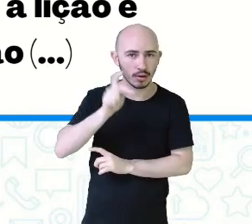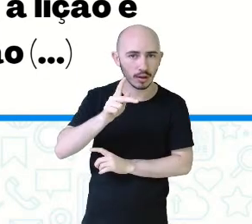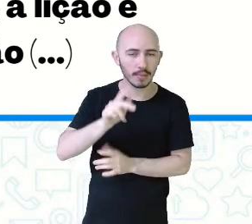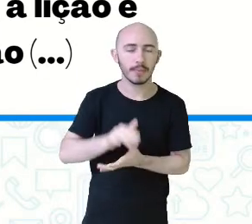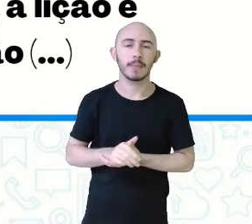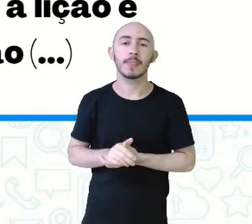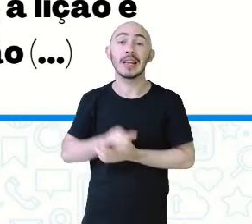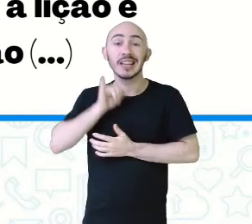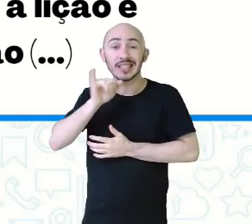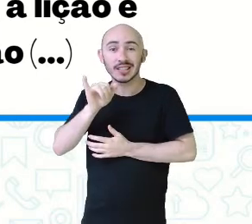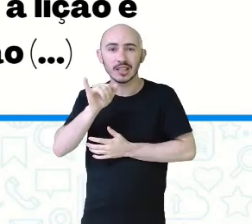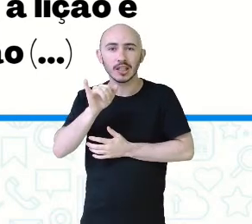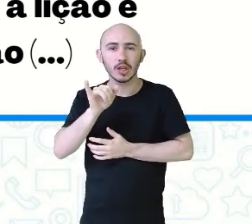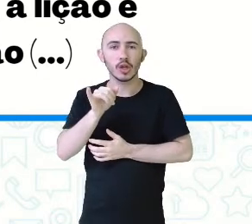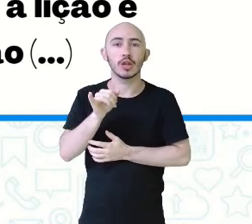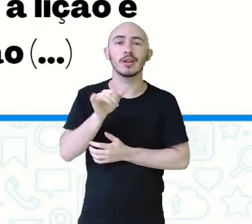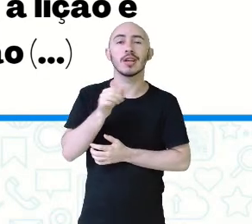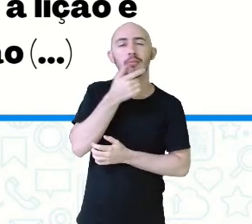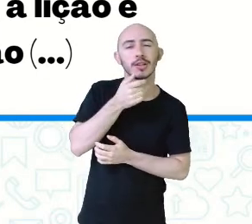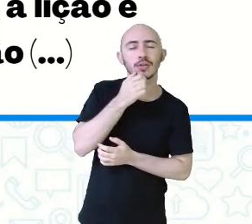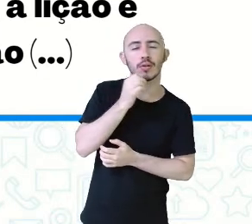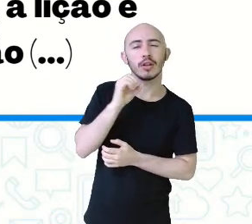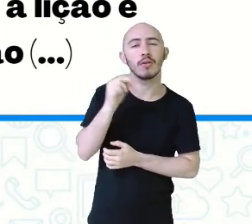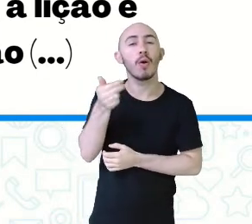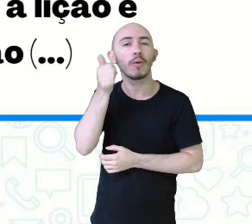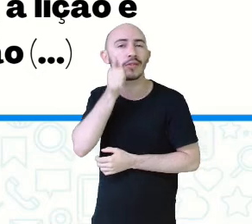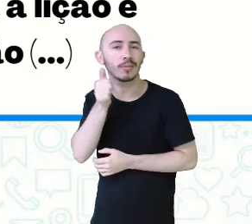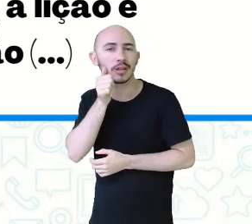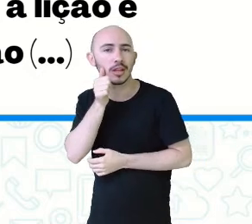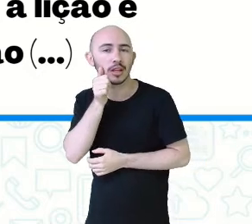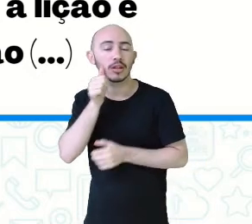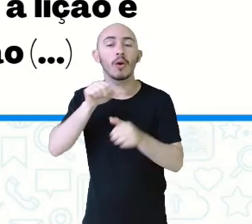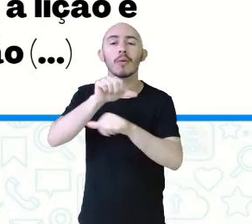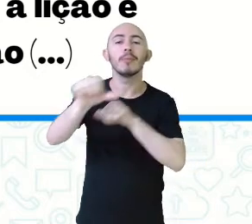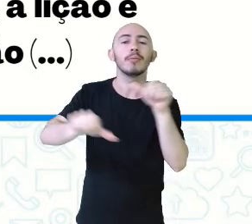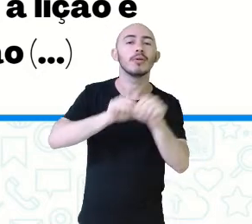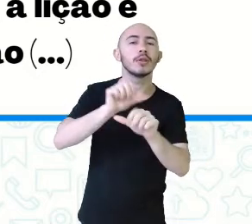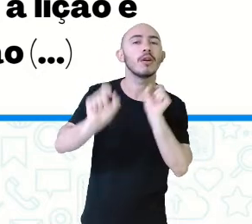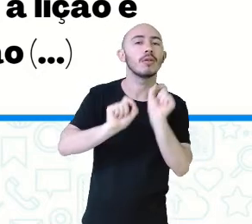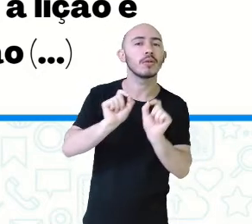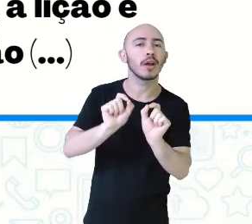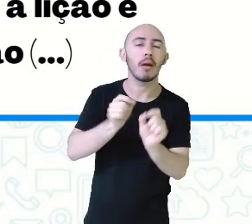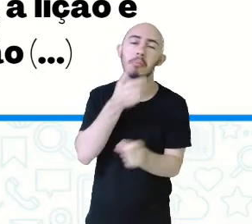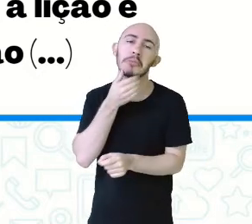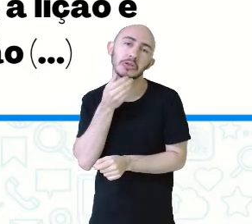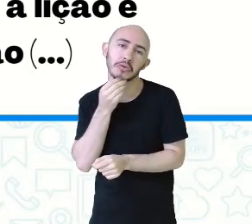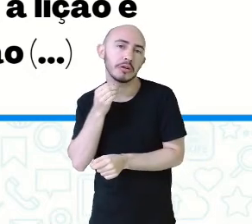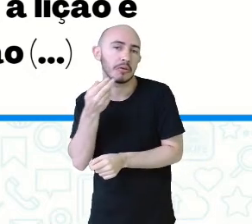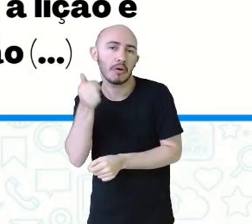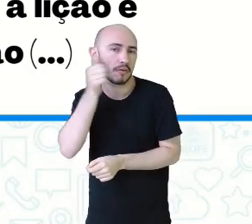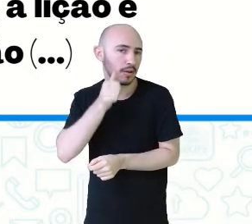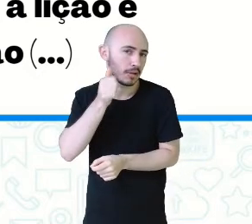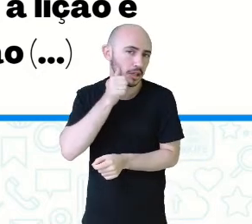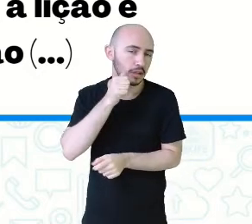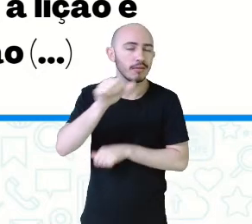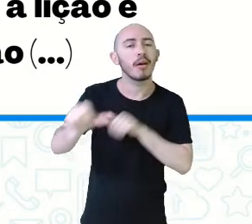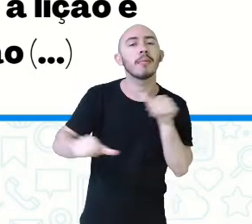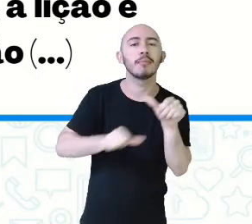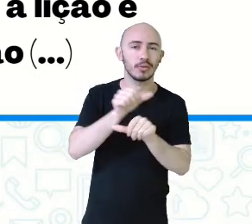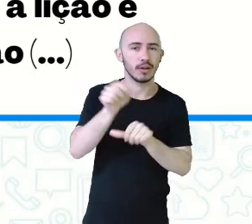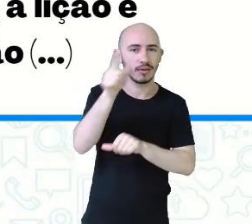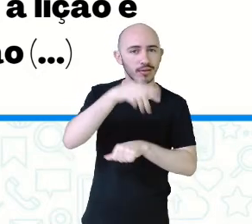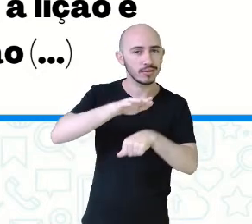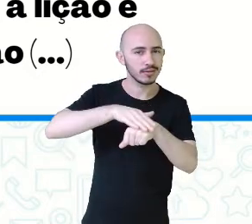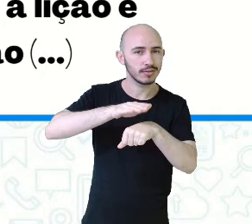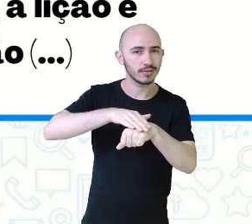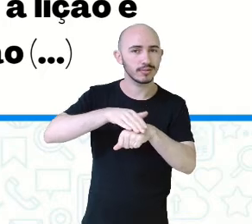vai observar o gênero, a gente vai fazer modificação do masculino para o feminino ou vice-versa, do feminino para o